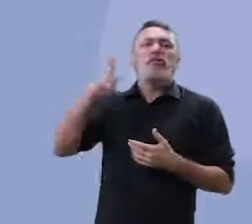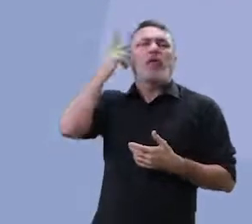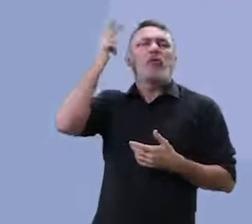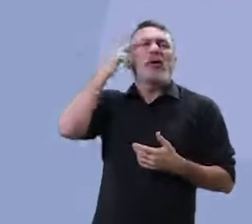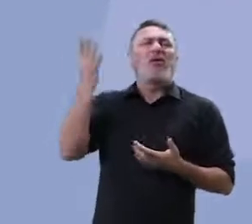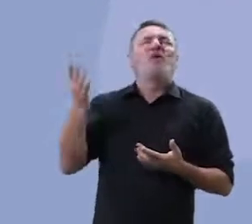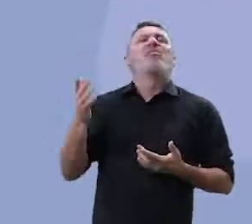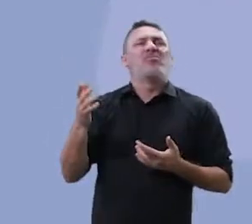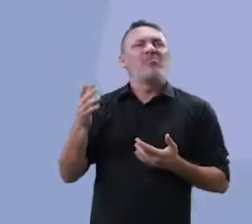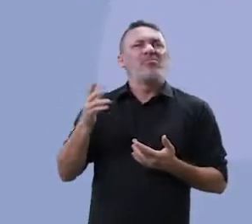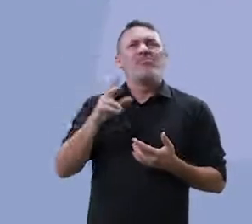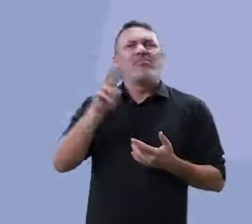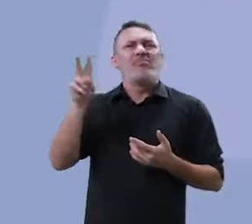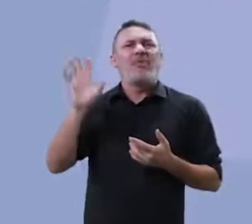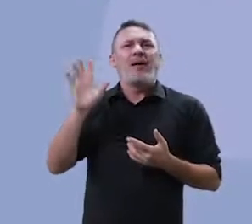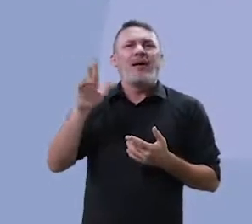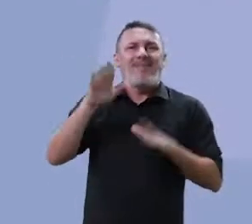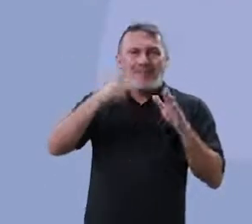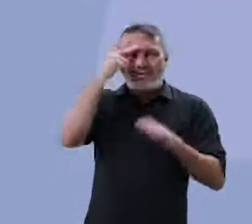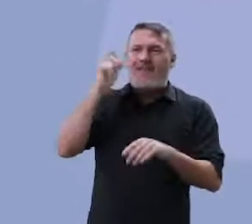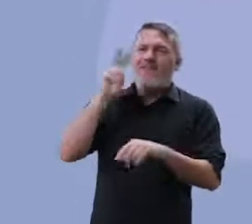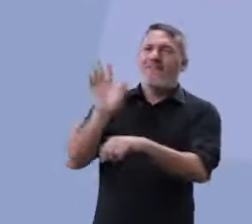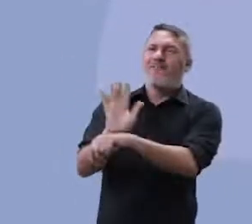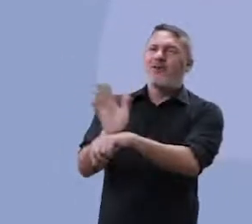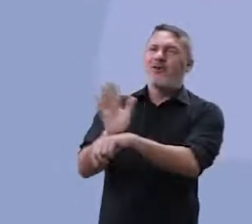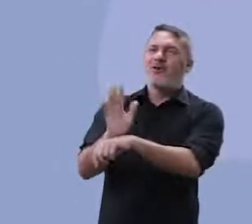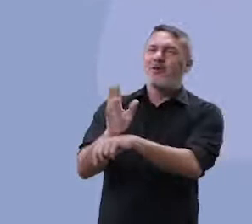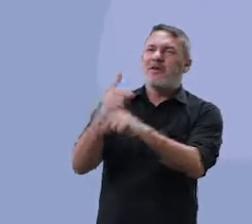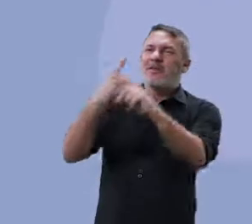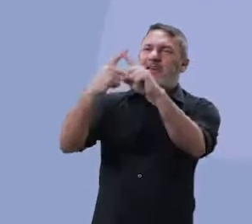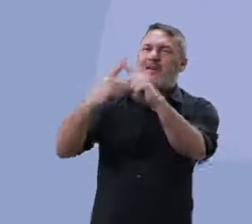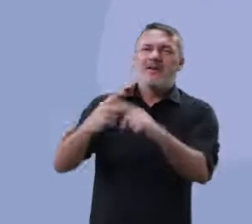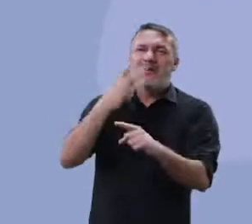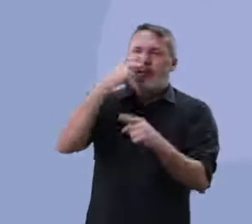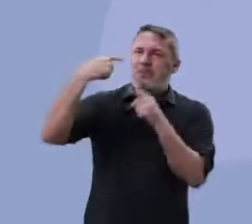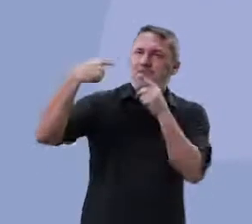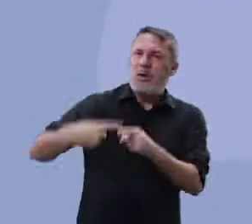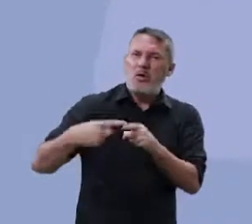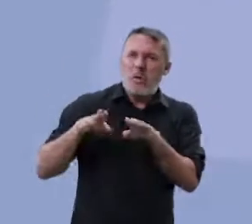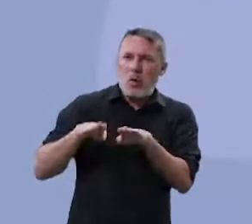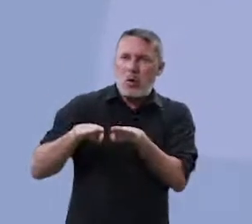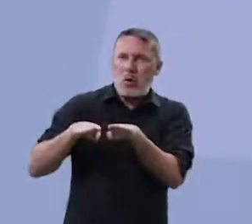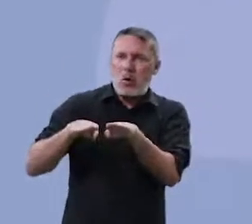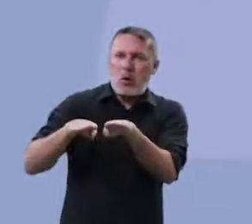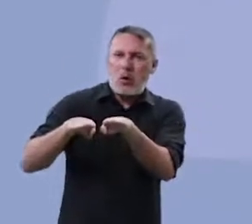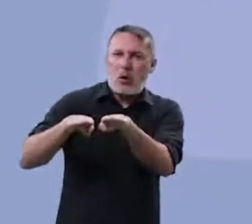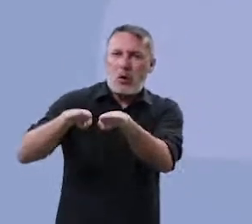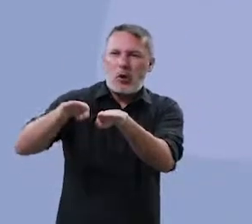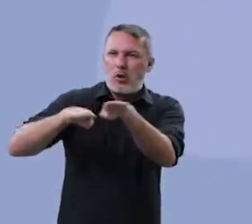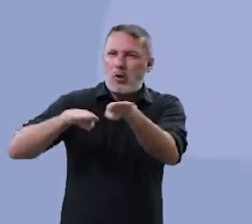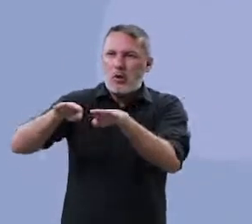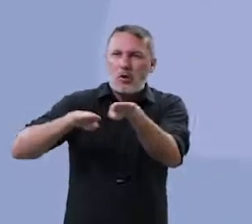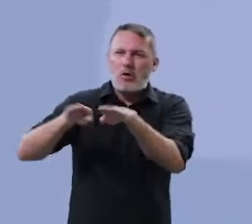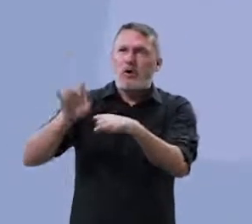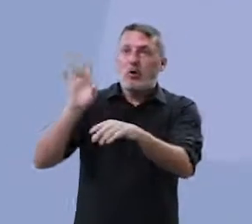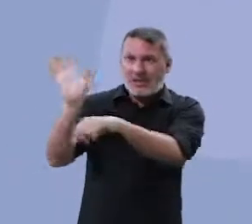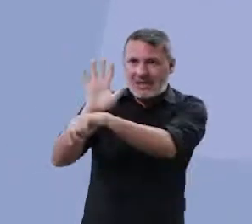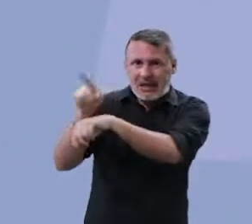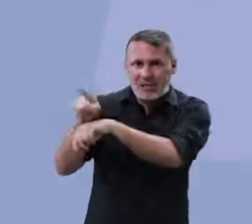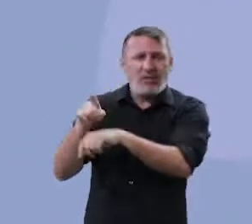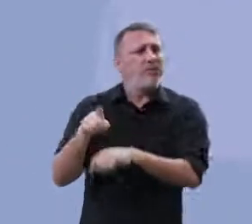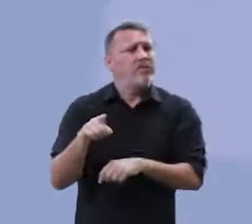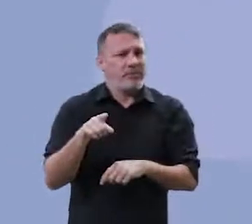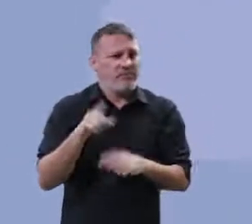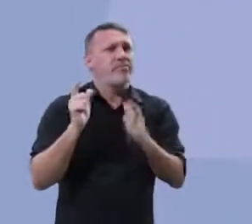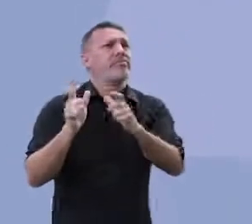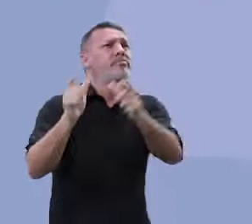visto como natural. Infelizmente, aquela situação não só está no ambiente ali, né, do cinema.